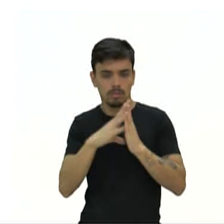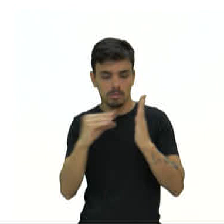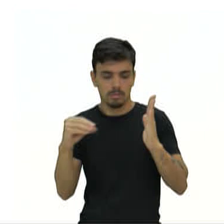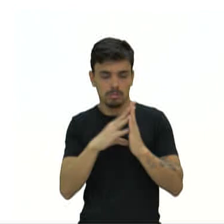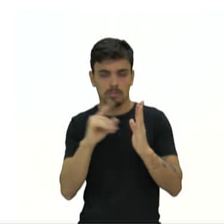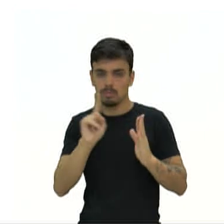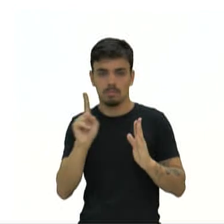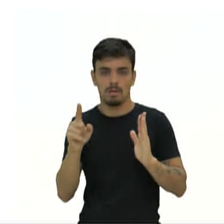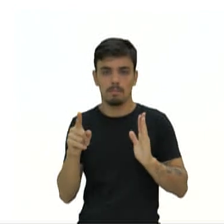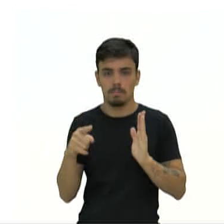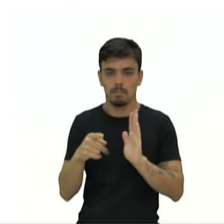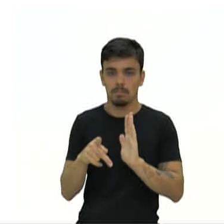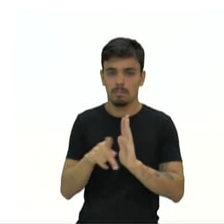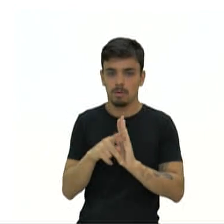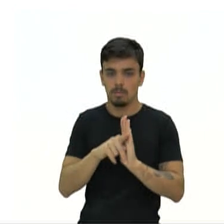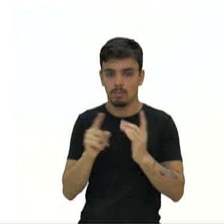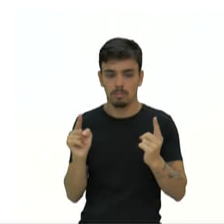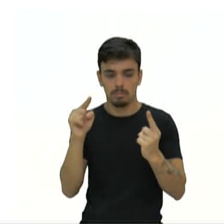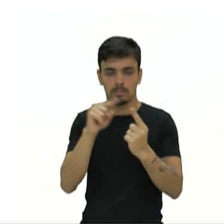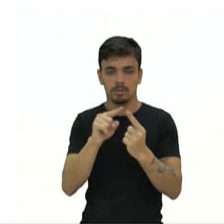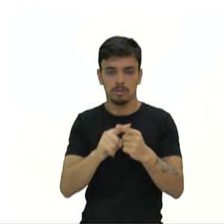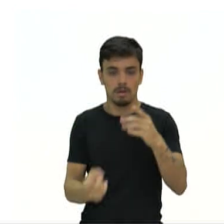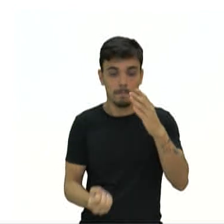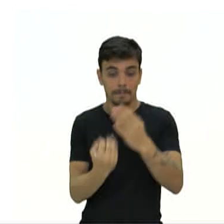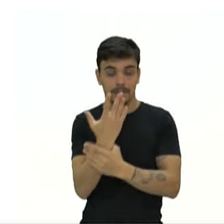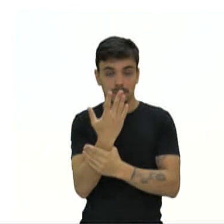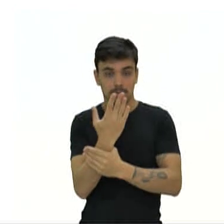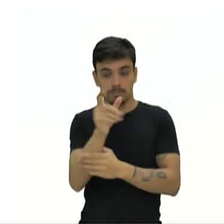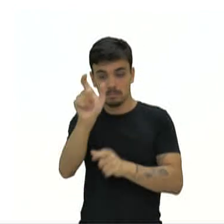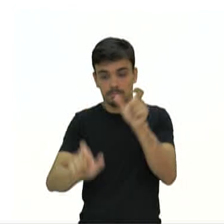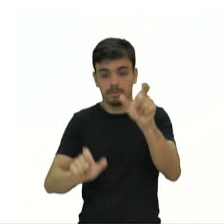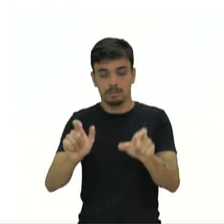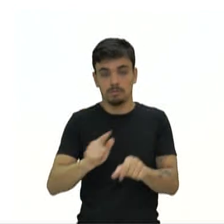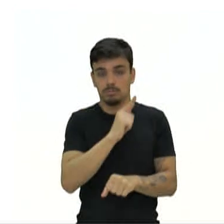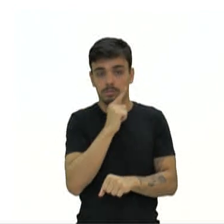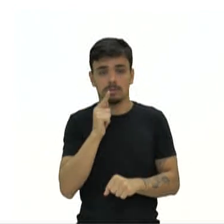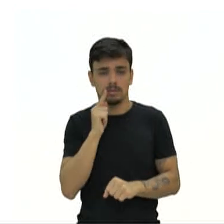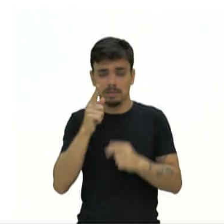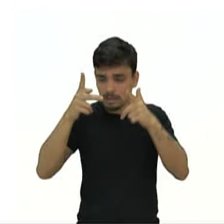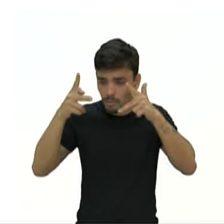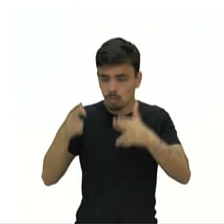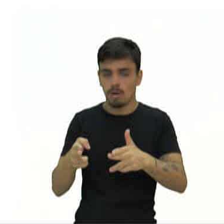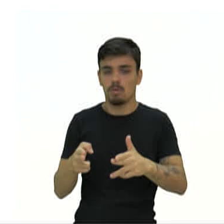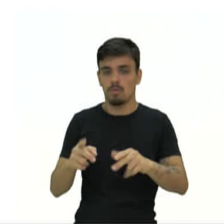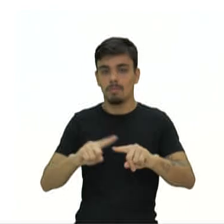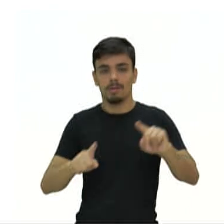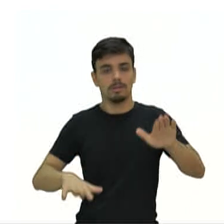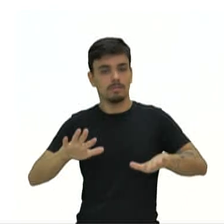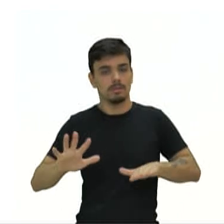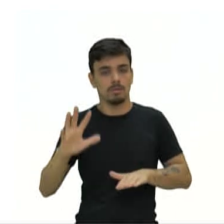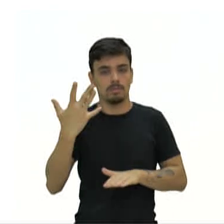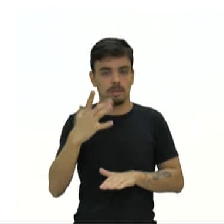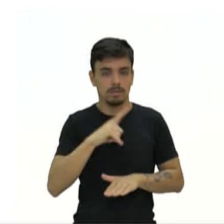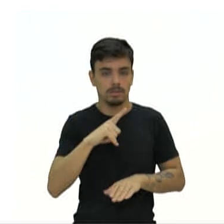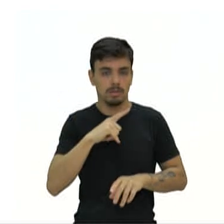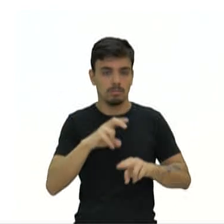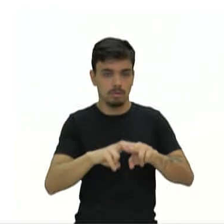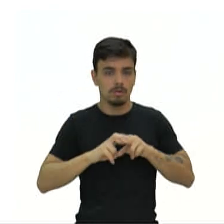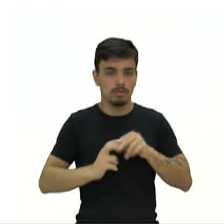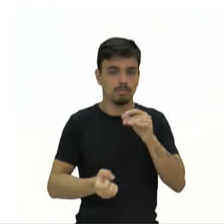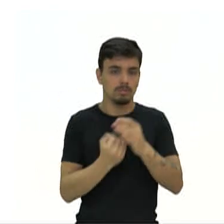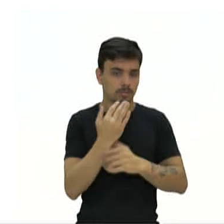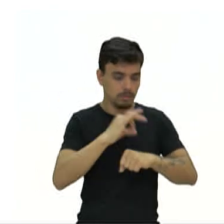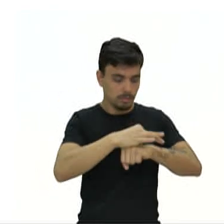com a finalidade de gerar um indivíduo idêntico àquele que originou. Algumas vezes ela é realizada para produzir as chamadas